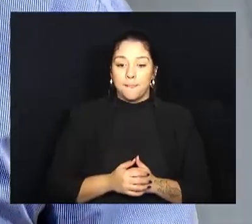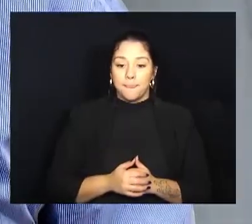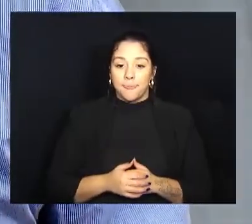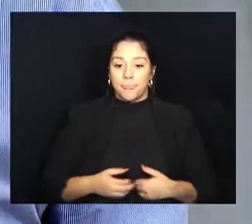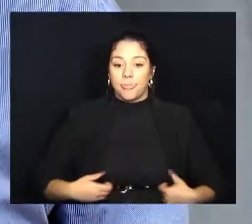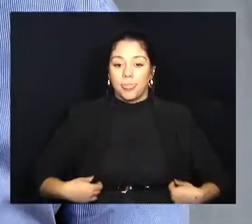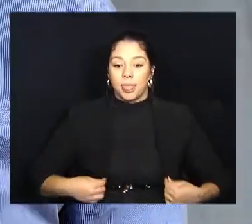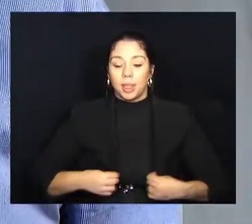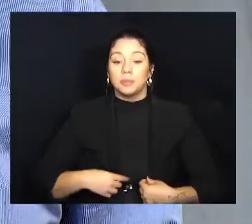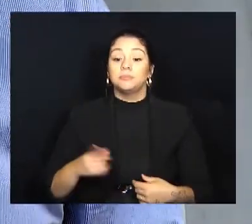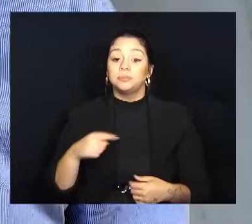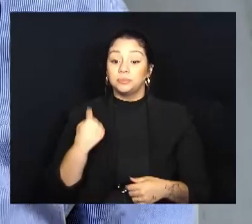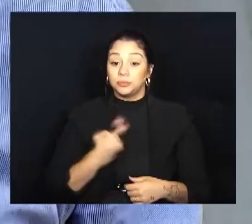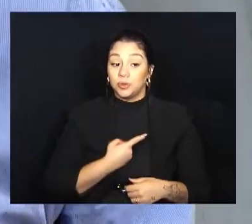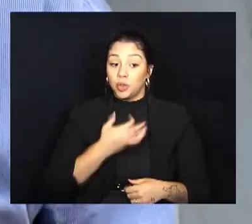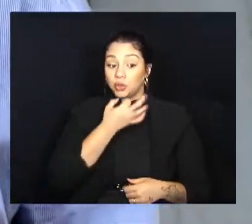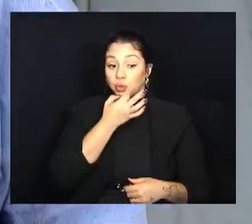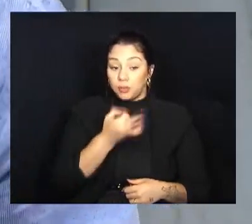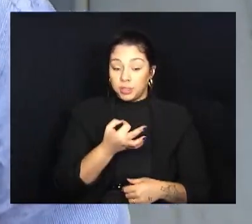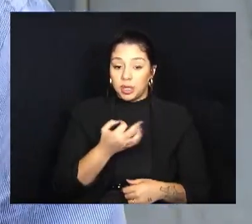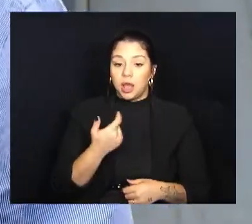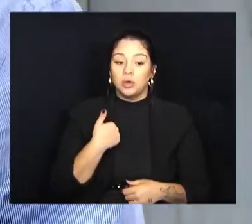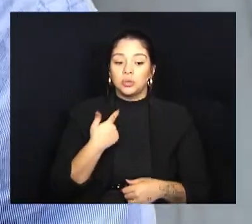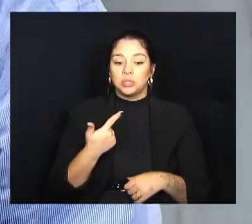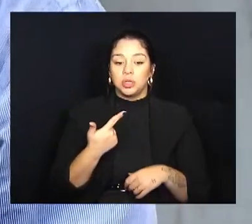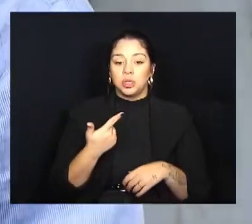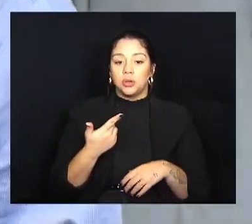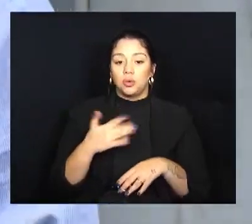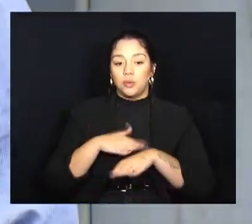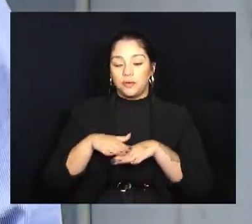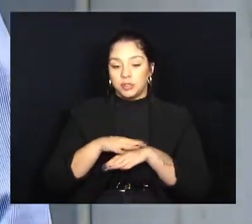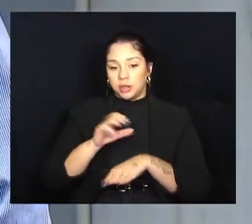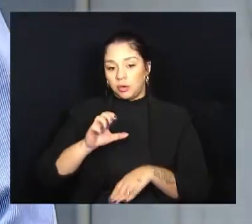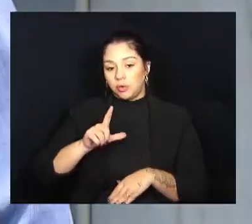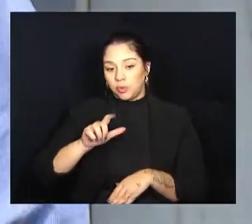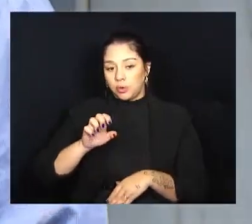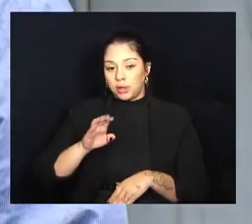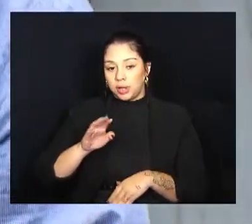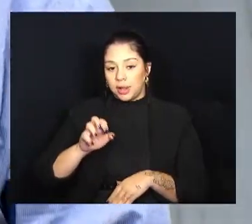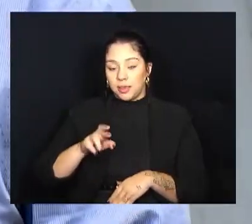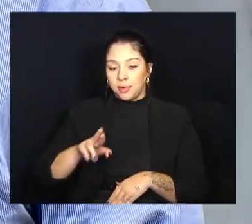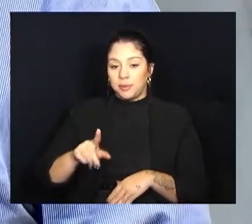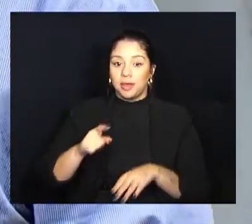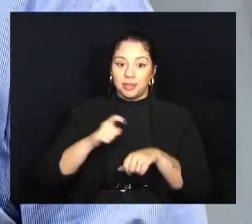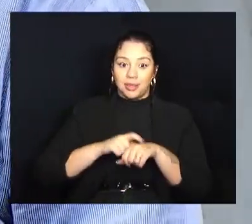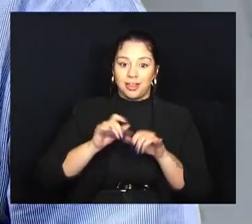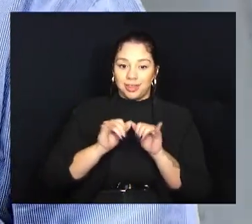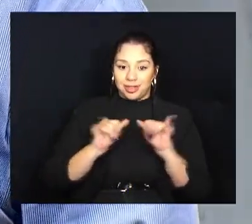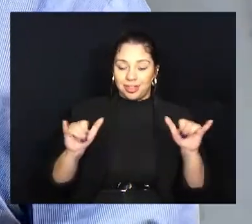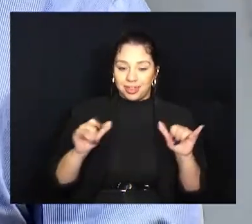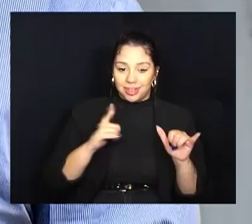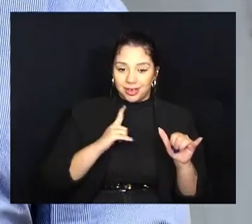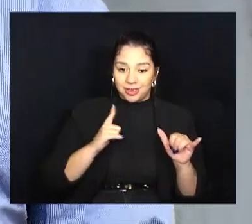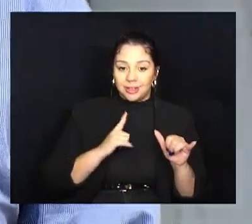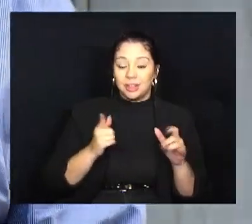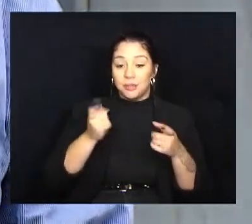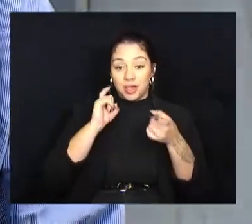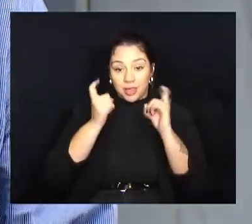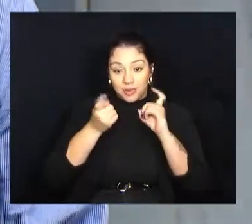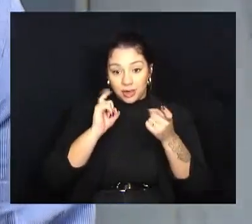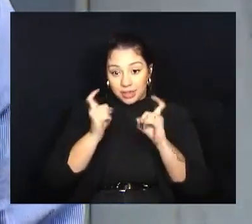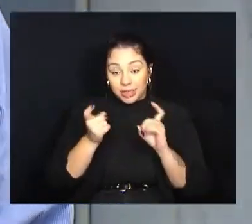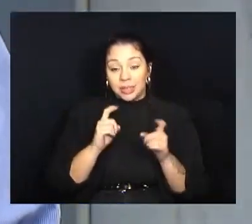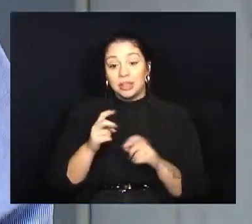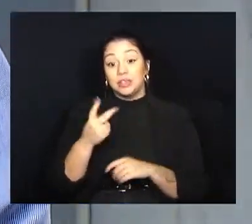Nós comentamos, falei com o Kleber, né? Depois do lançamento a gente já fez uma reunião, a gente vai